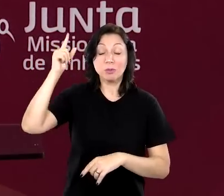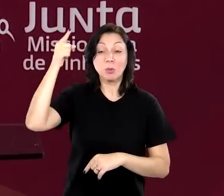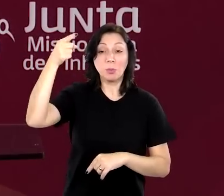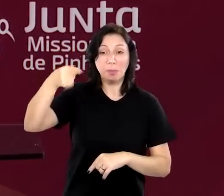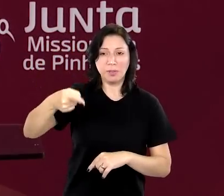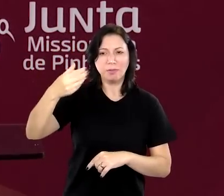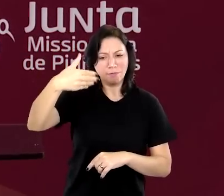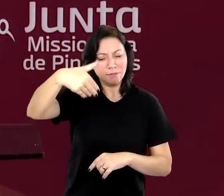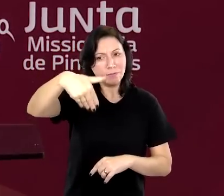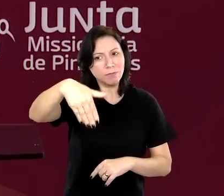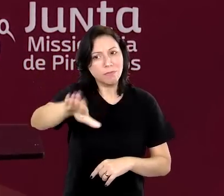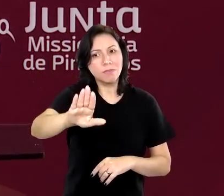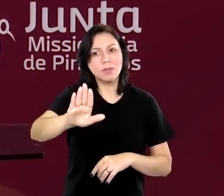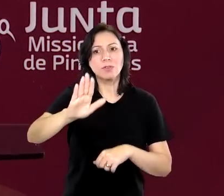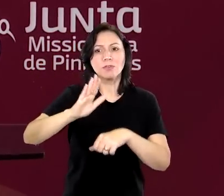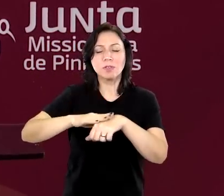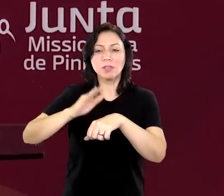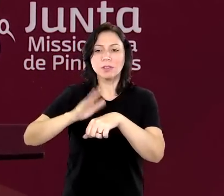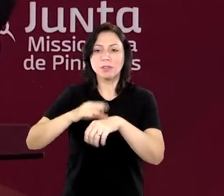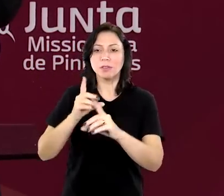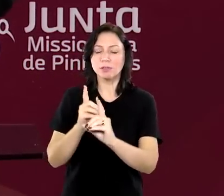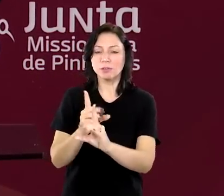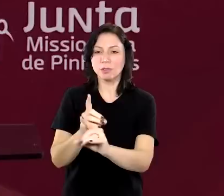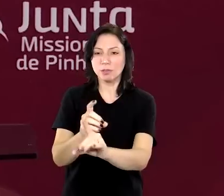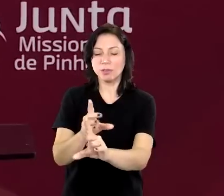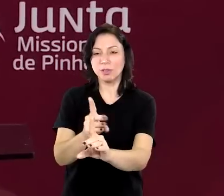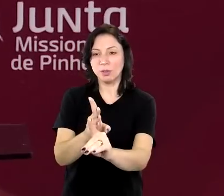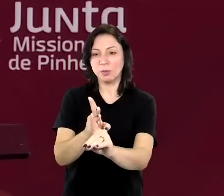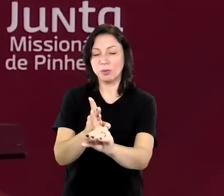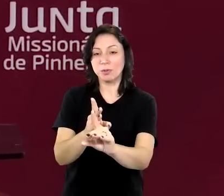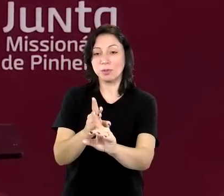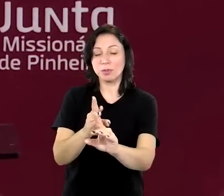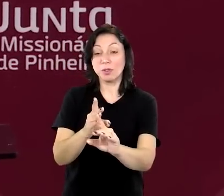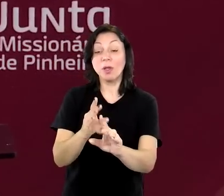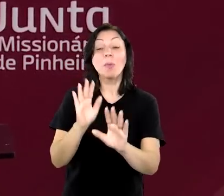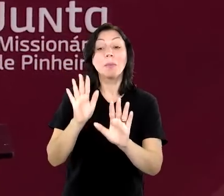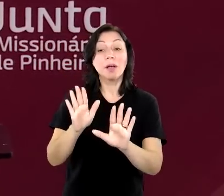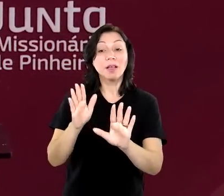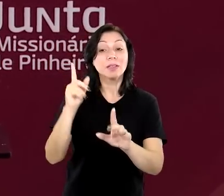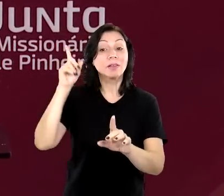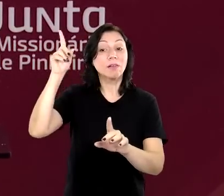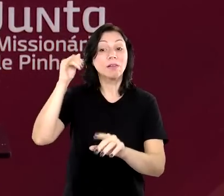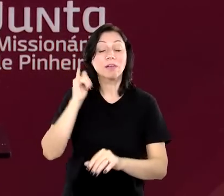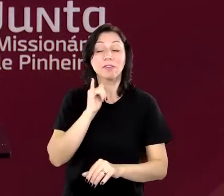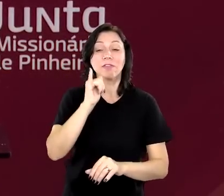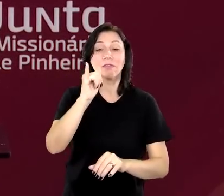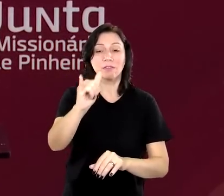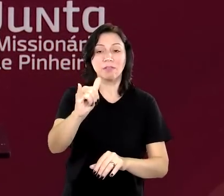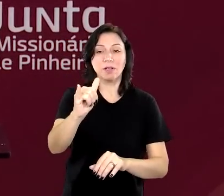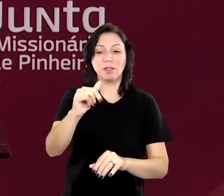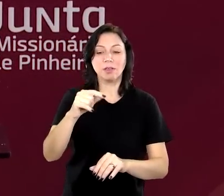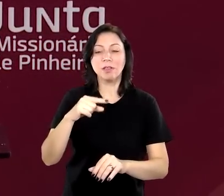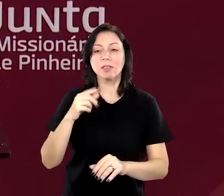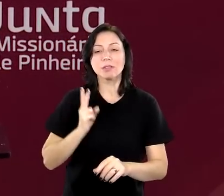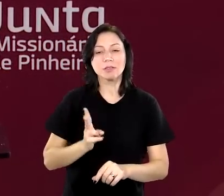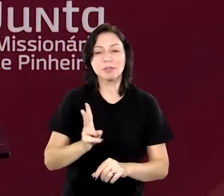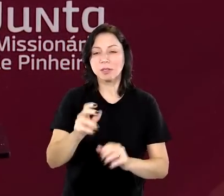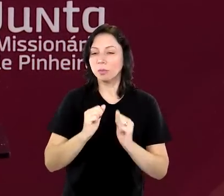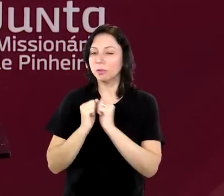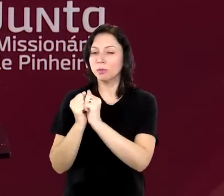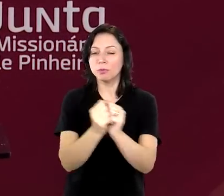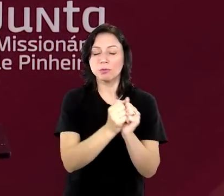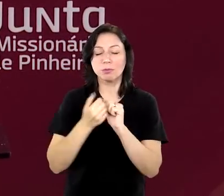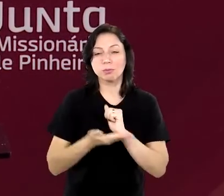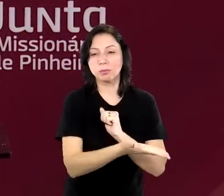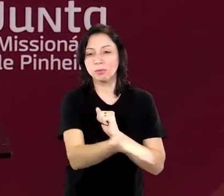Mas ele diz no final: e eis que estou convosco todos os dias até a consumação dos séculos.